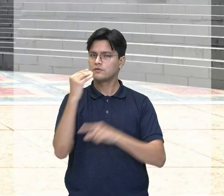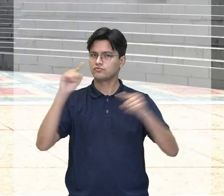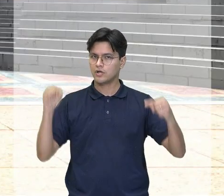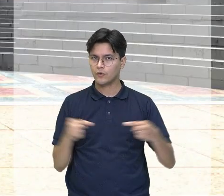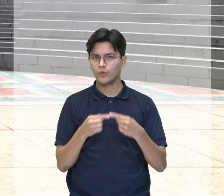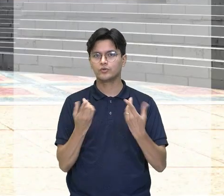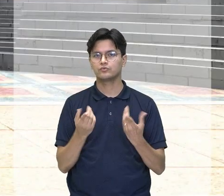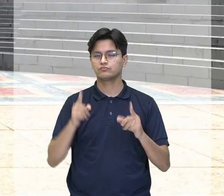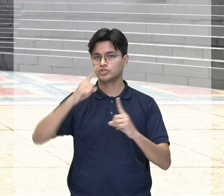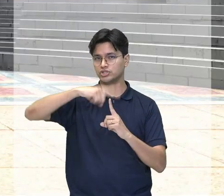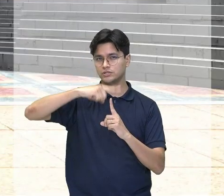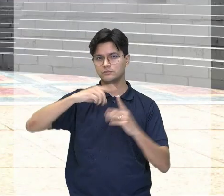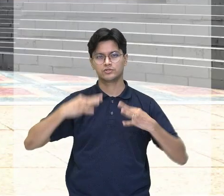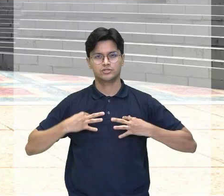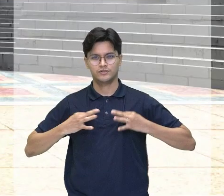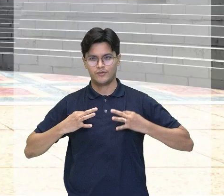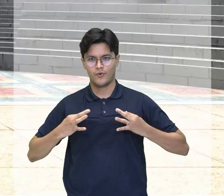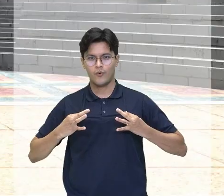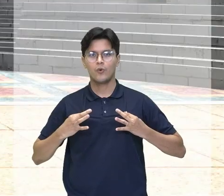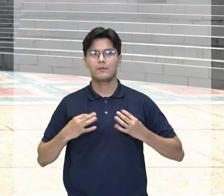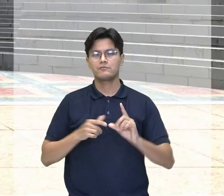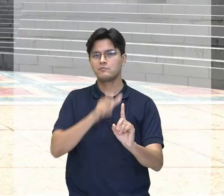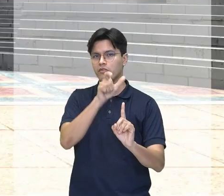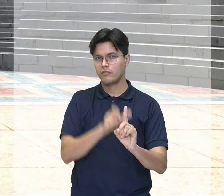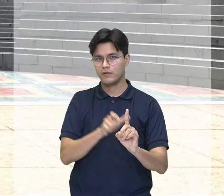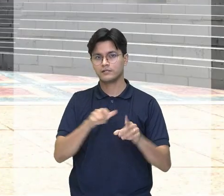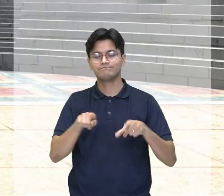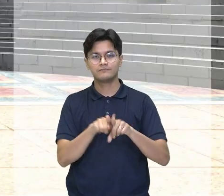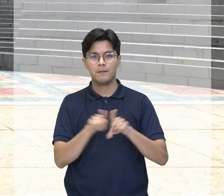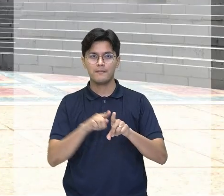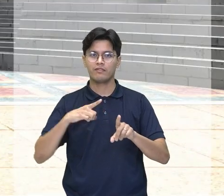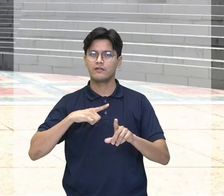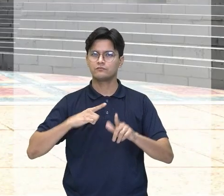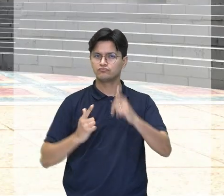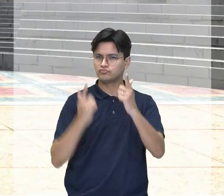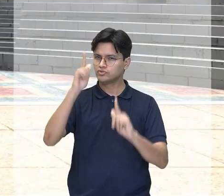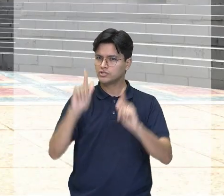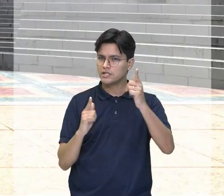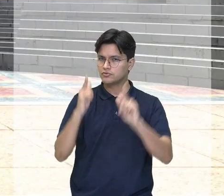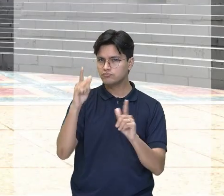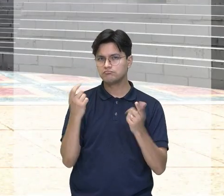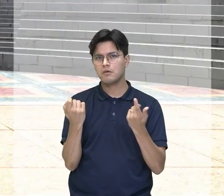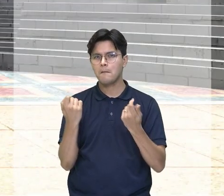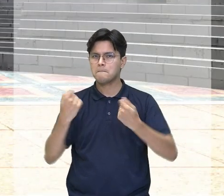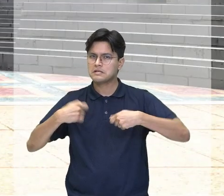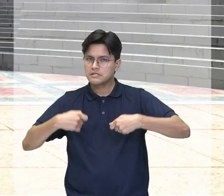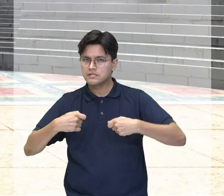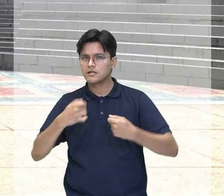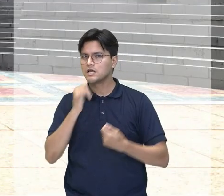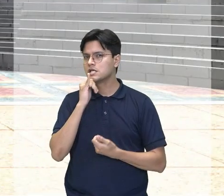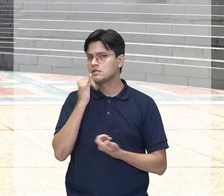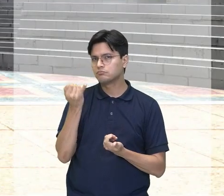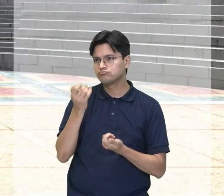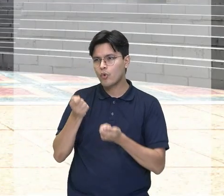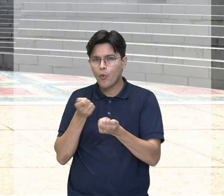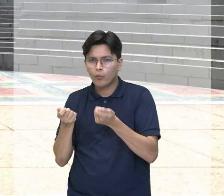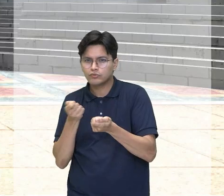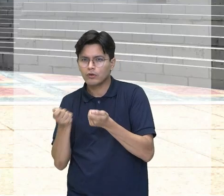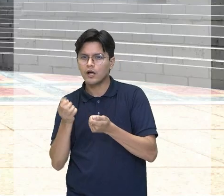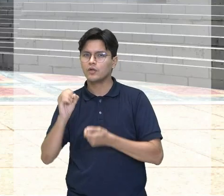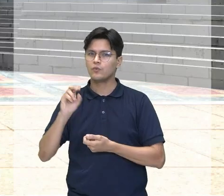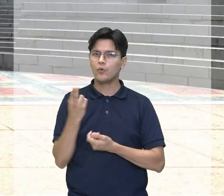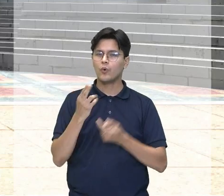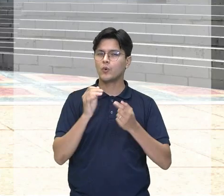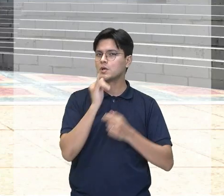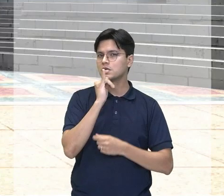Que precisam ser controlados ou precisam ser aí em excesso, dependendo do personagem que você está fazendo, assim como